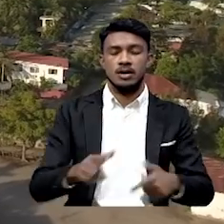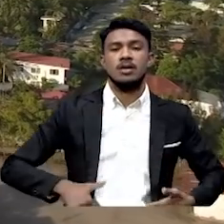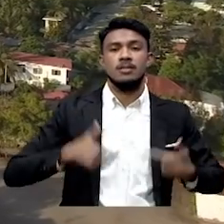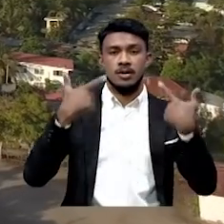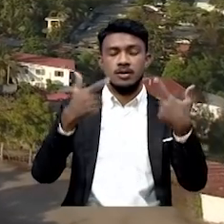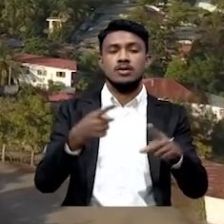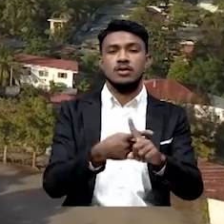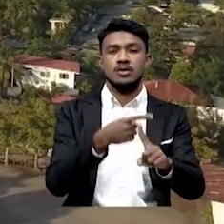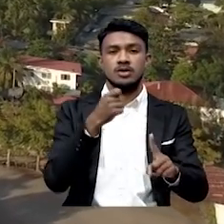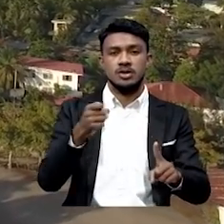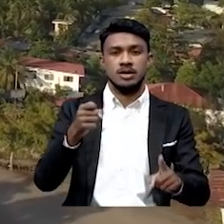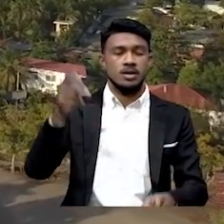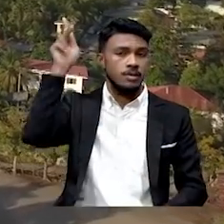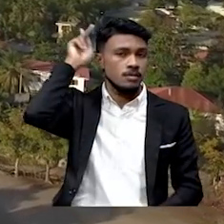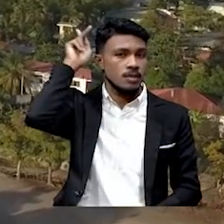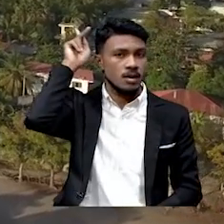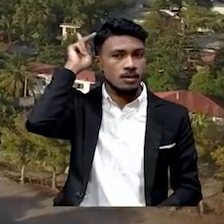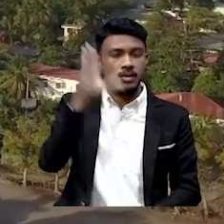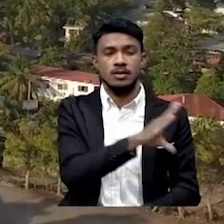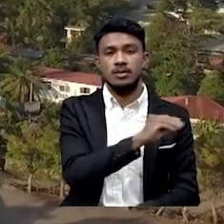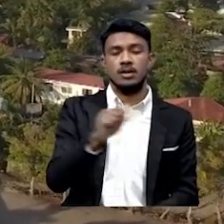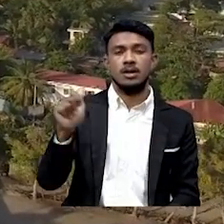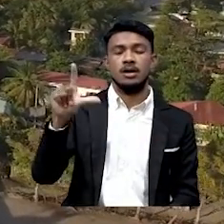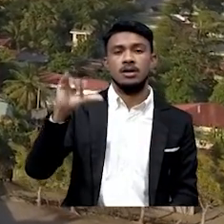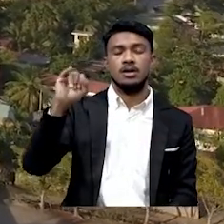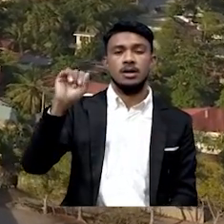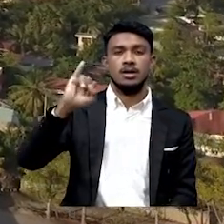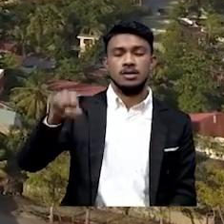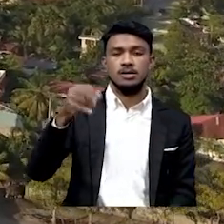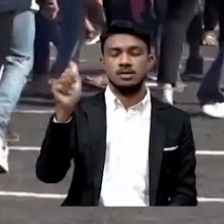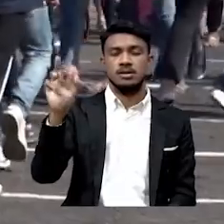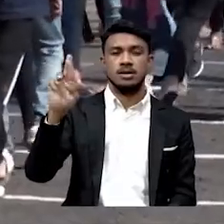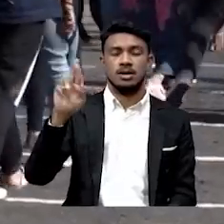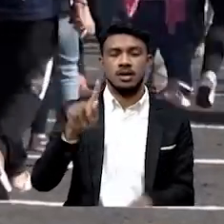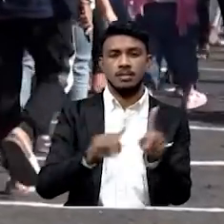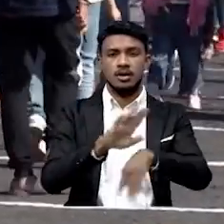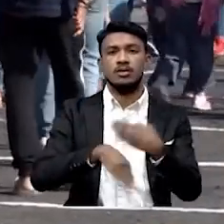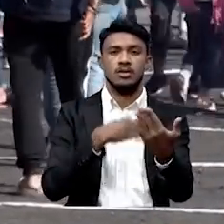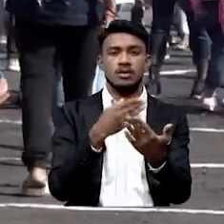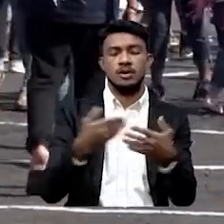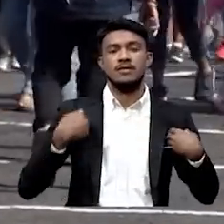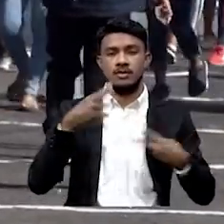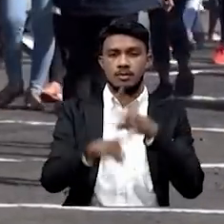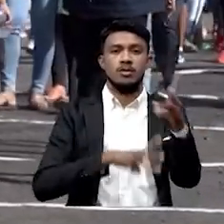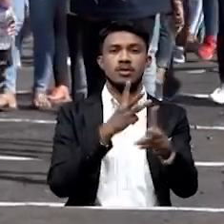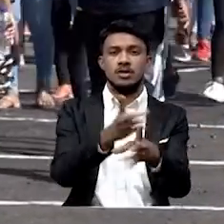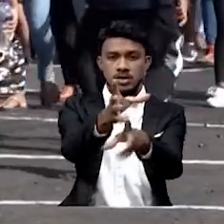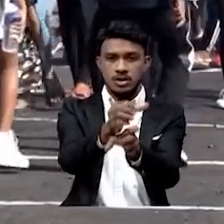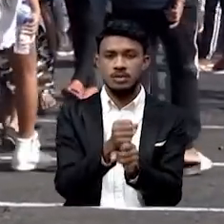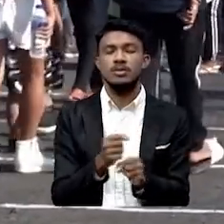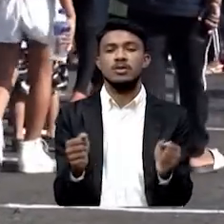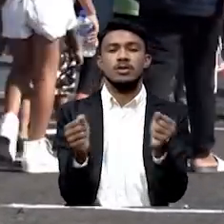Papa Francisco, o gren imam Al-Azhar Mesjid Kairunian, nune povo hotu e mundo tomak, sempre si momalu la